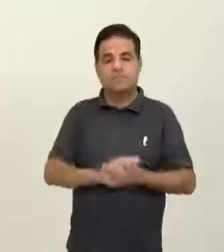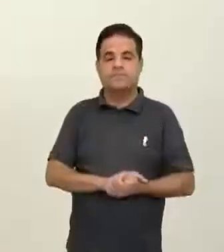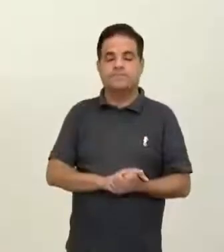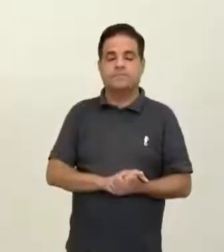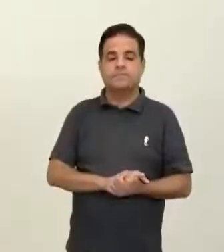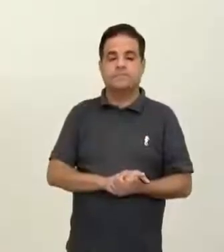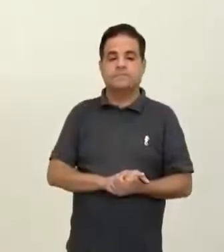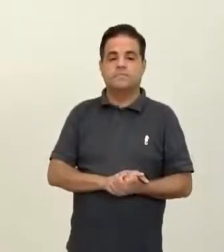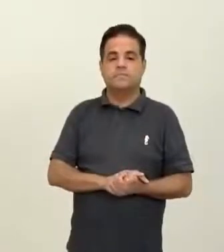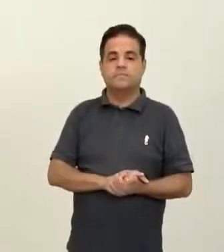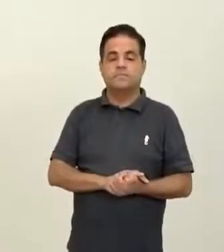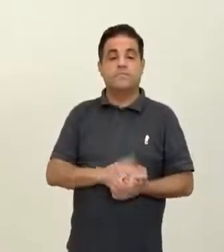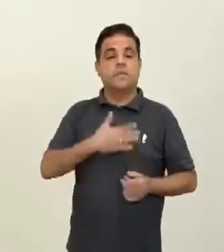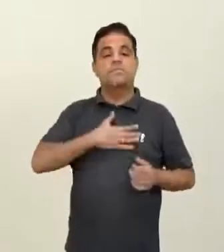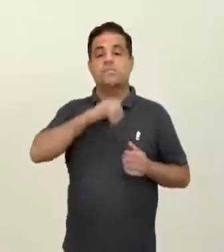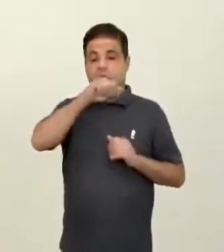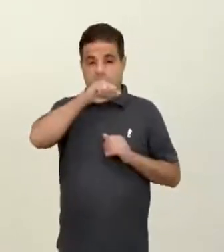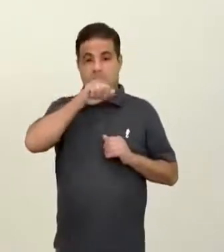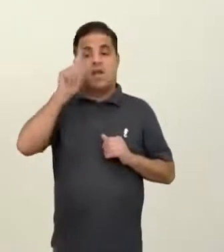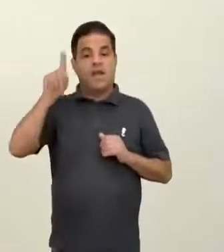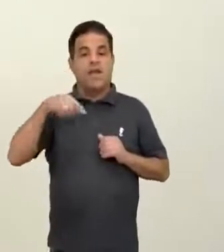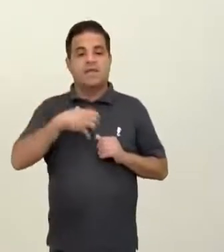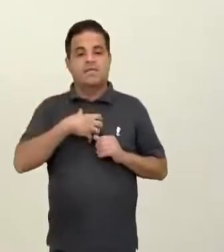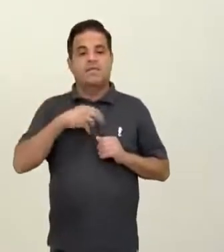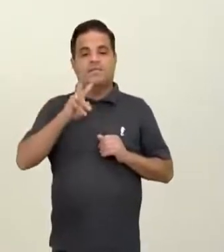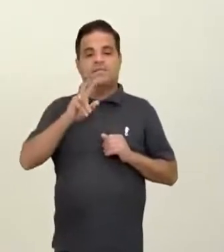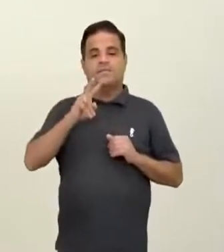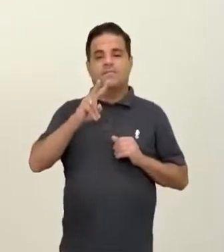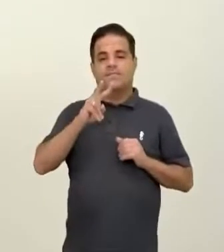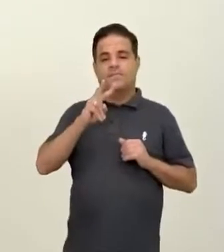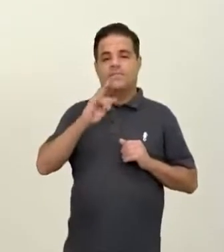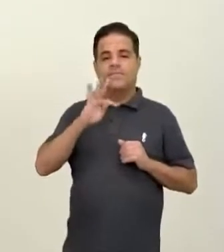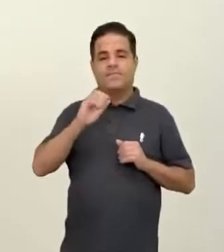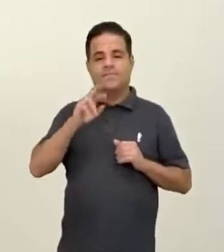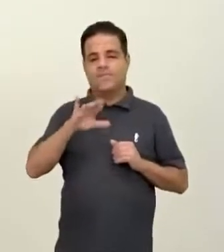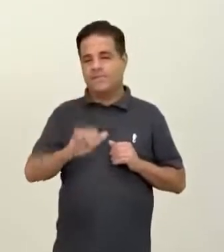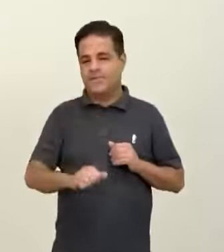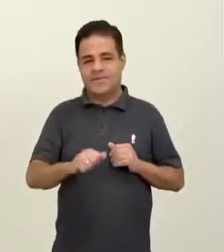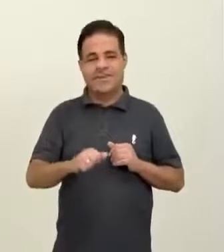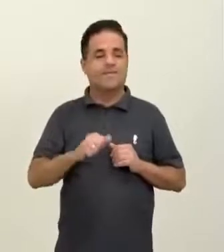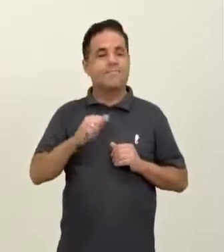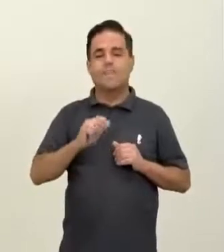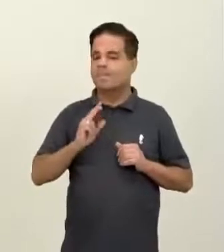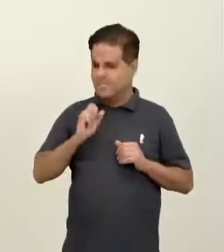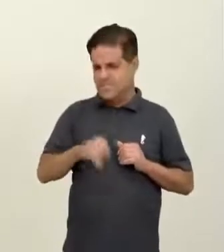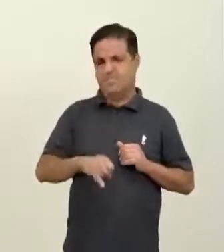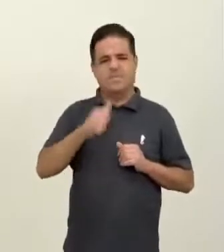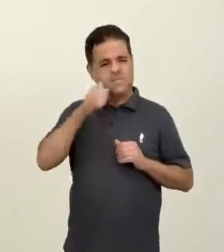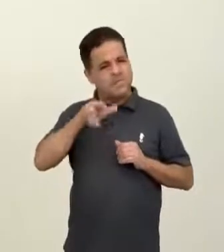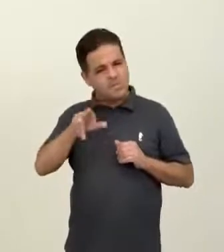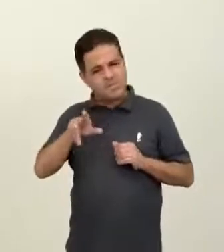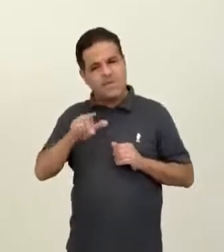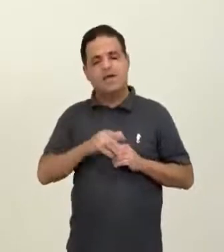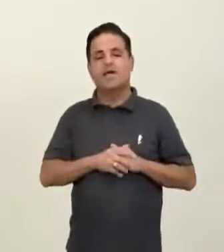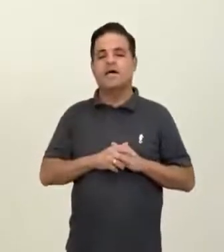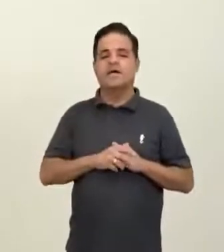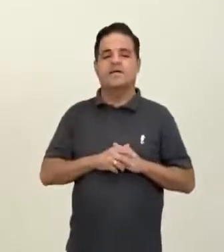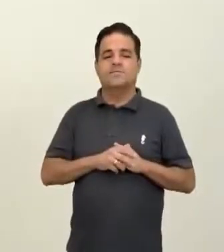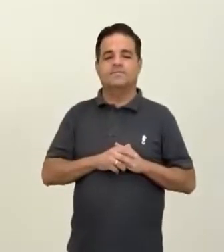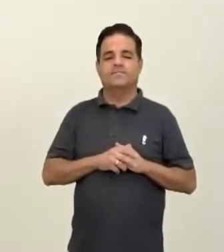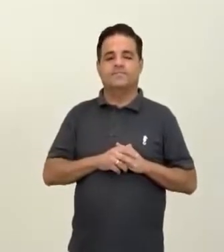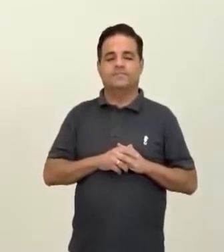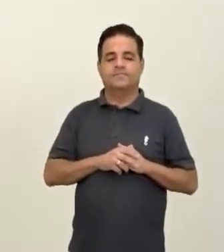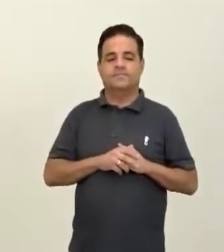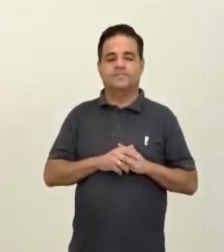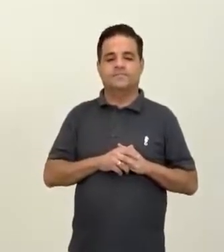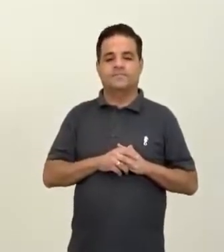mãe, imaginei que fosse assim, ó. Minha mãe é assim, a Vitória disse. Ah, sempre vão colocar a mãe. A Mariana, sim, minha irmã.